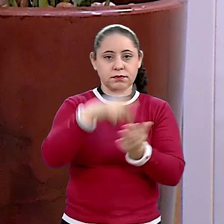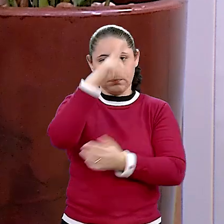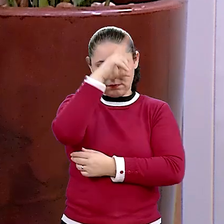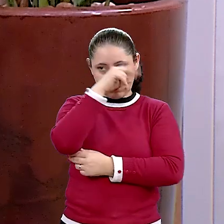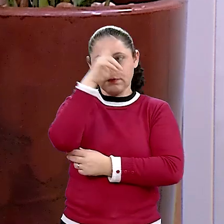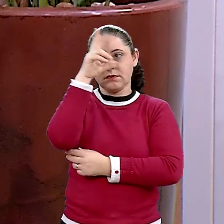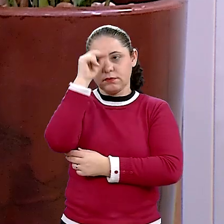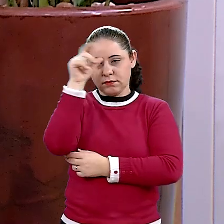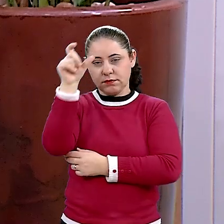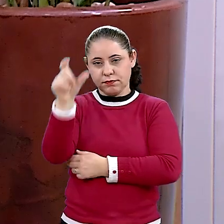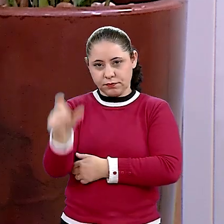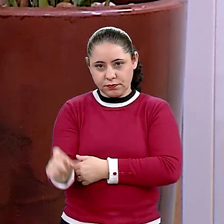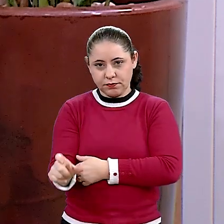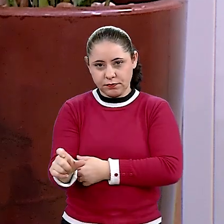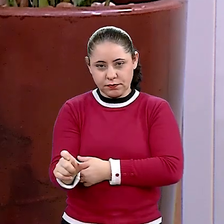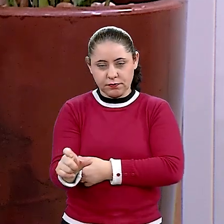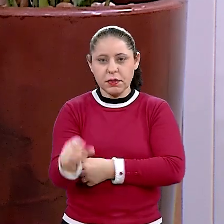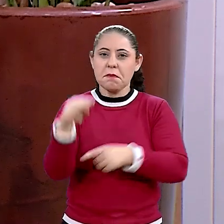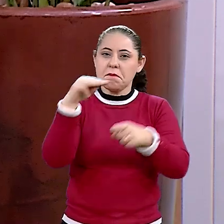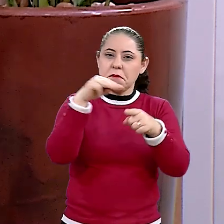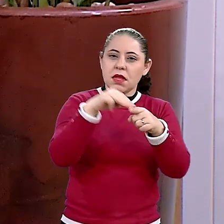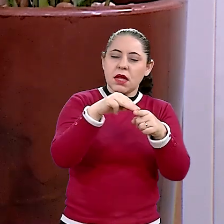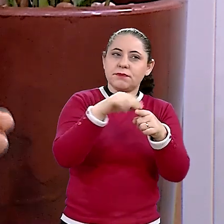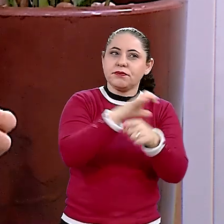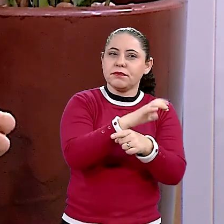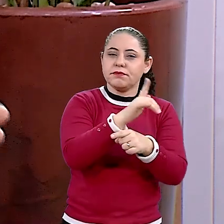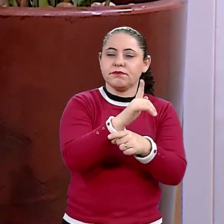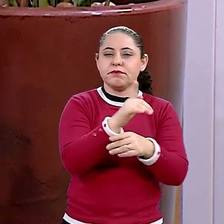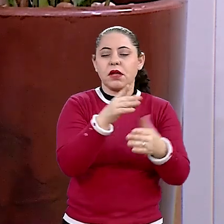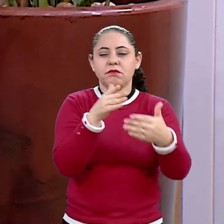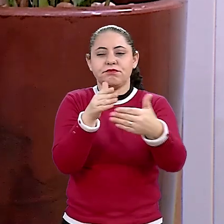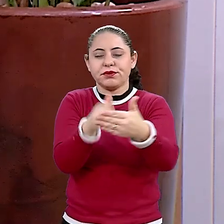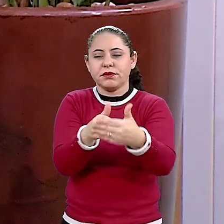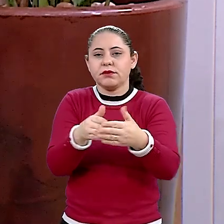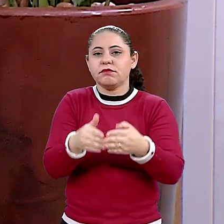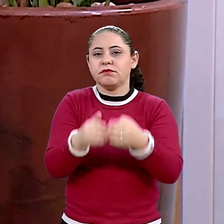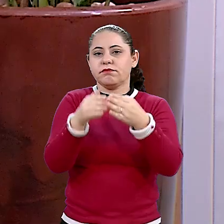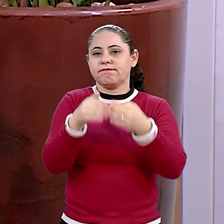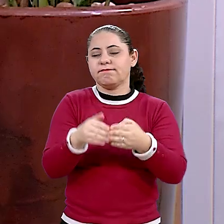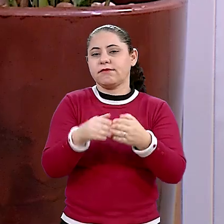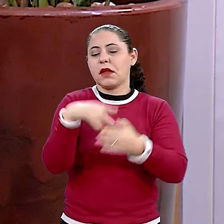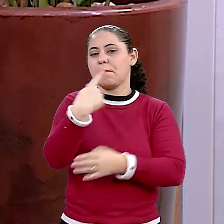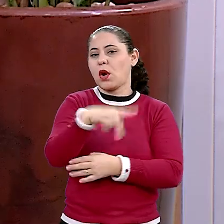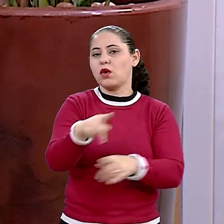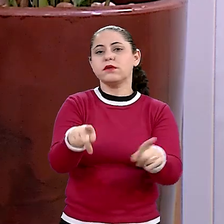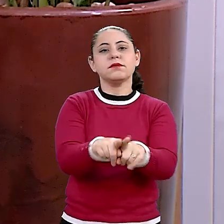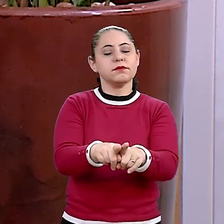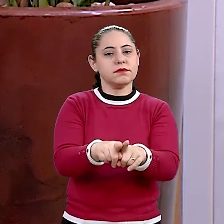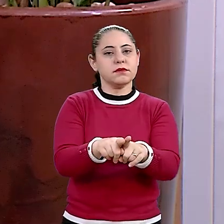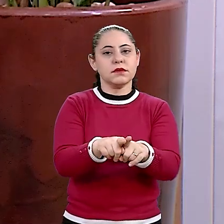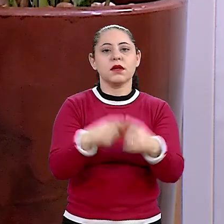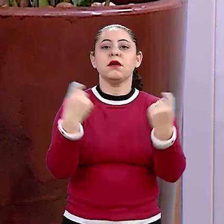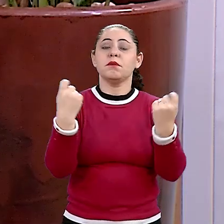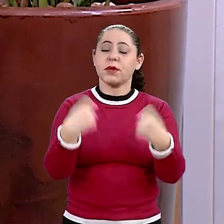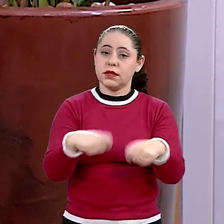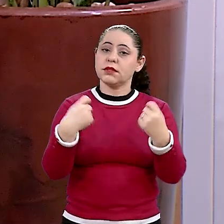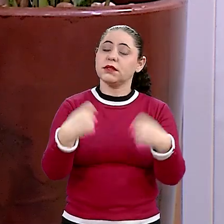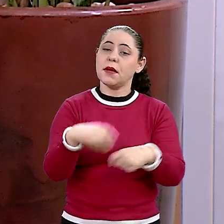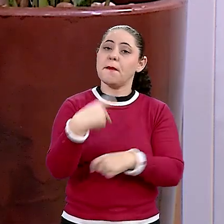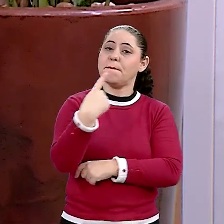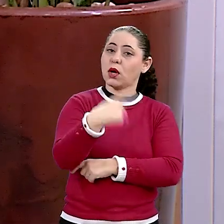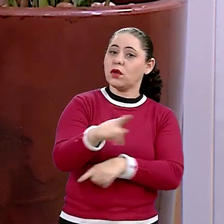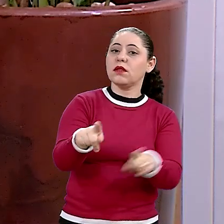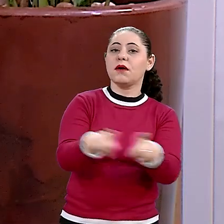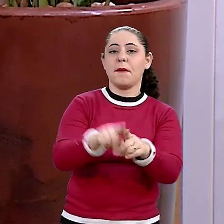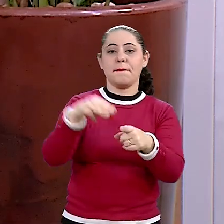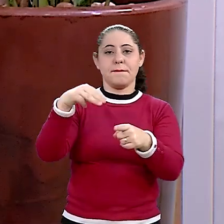os prefeitos ligando de Campo Grande até Ponta Porã, existe também toda a necessidade de ligar até Corumbá, o